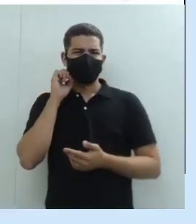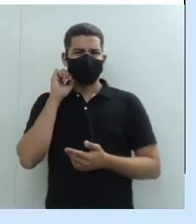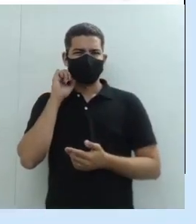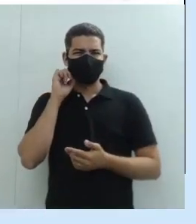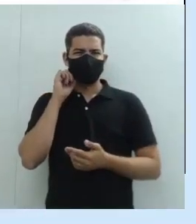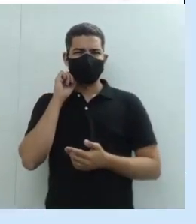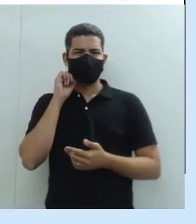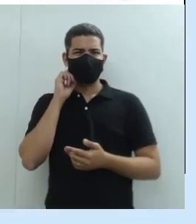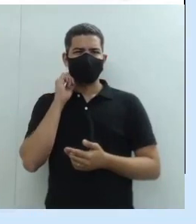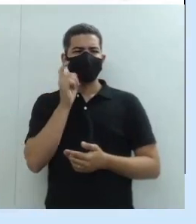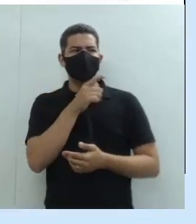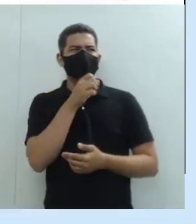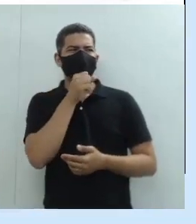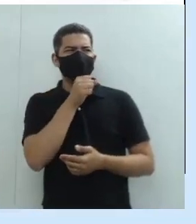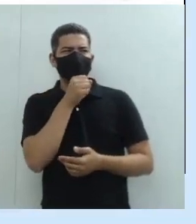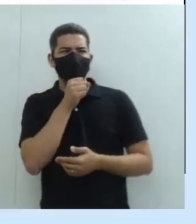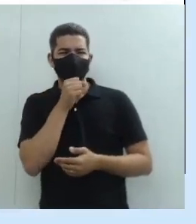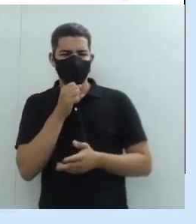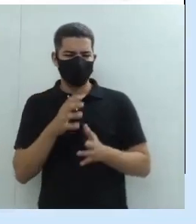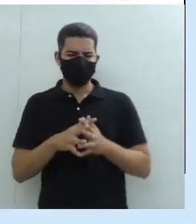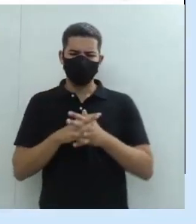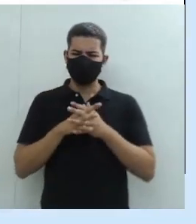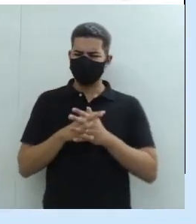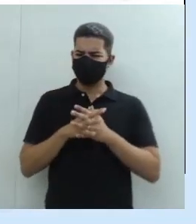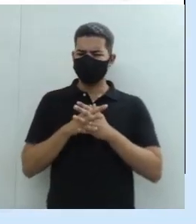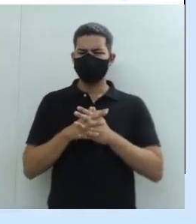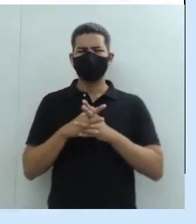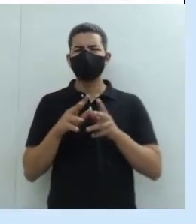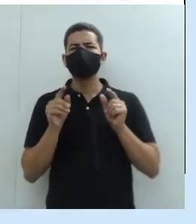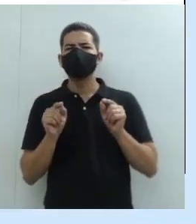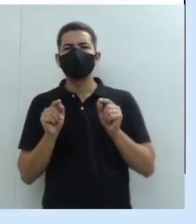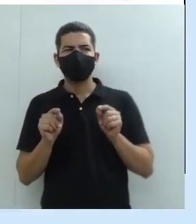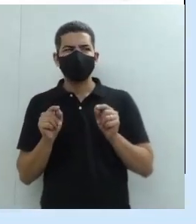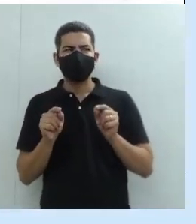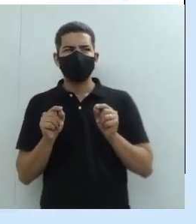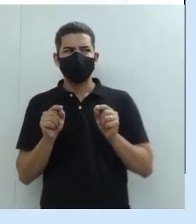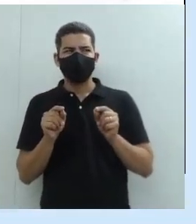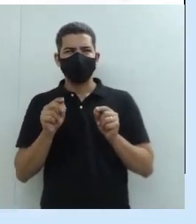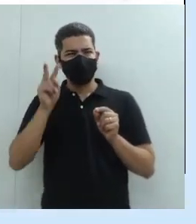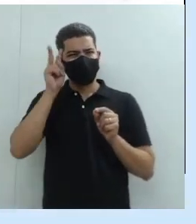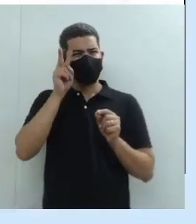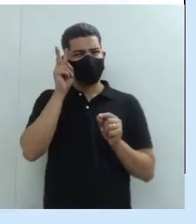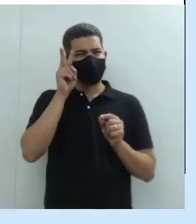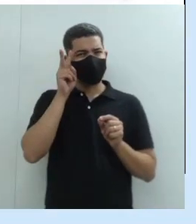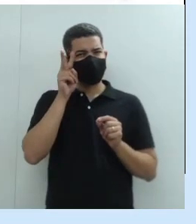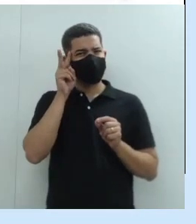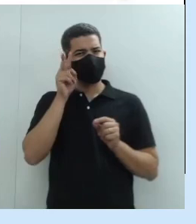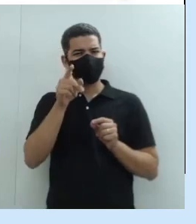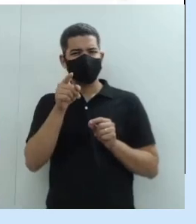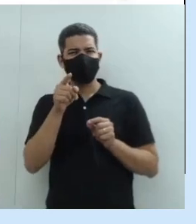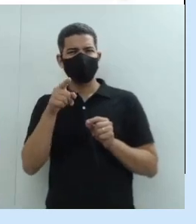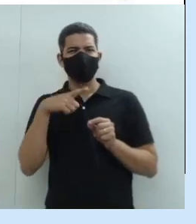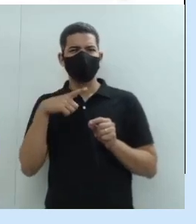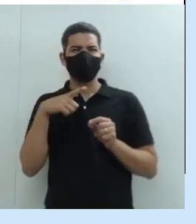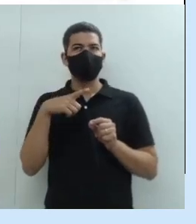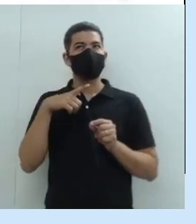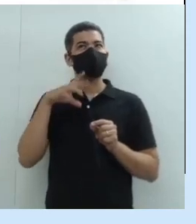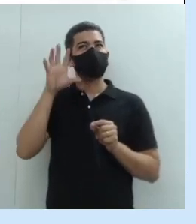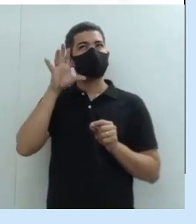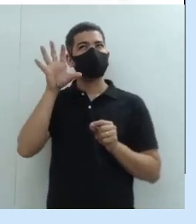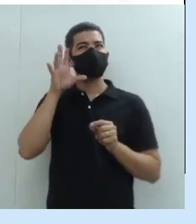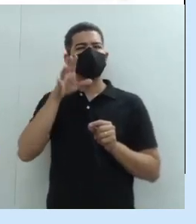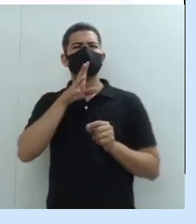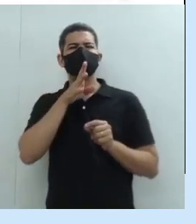agulha com a avó no quarto quadrinho? Será que vocês lembram de algo? Será que isso é familiar para